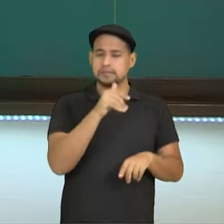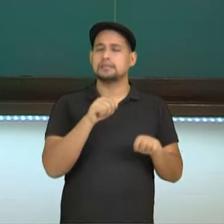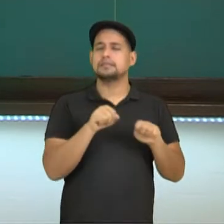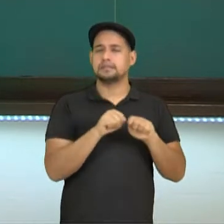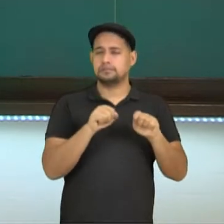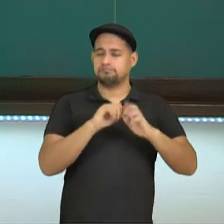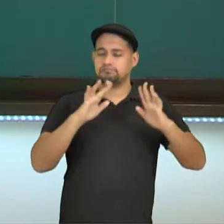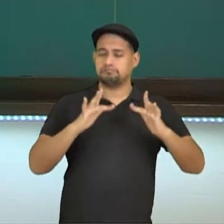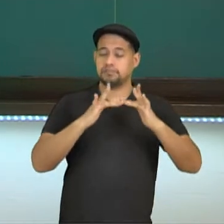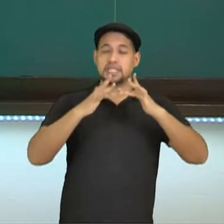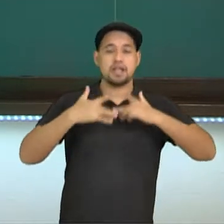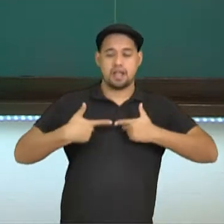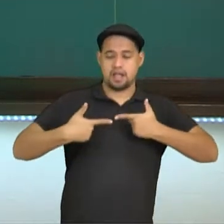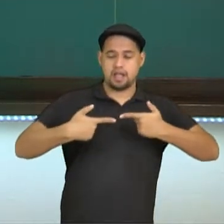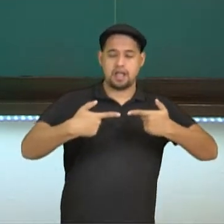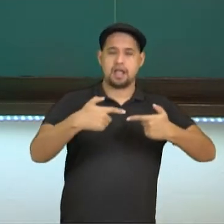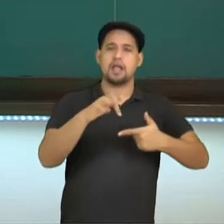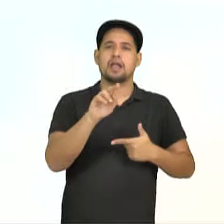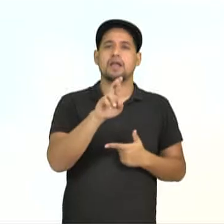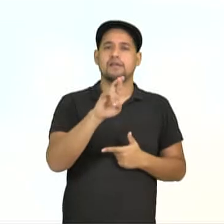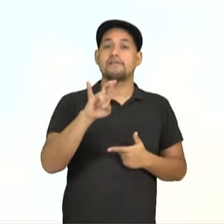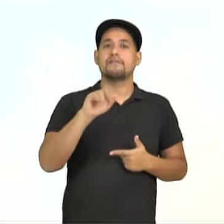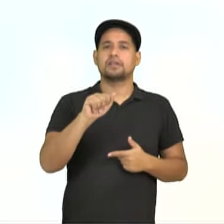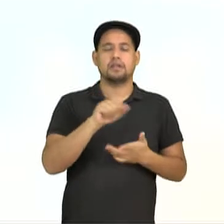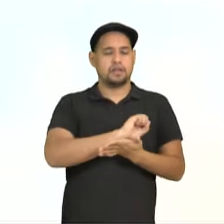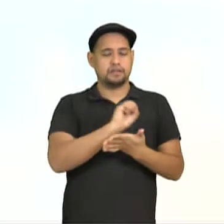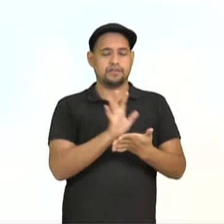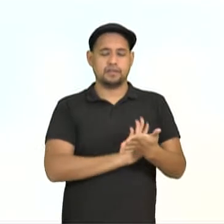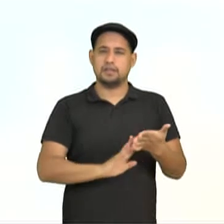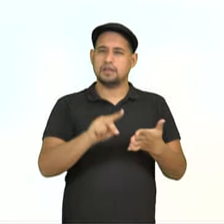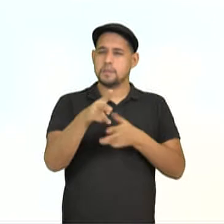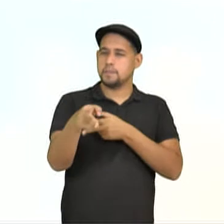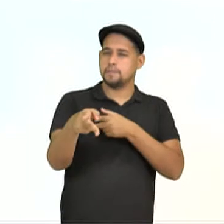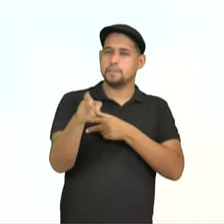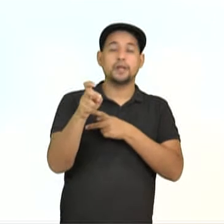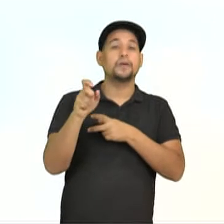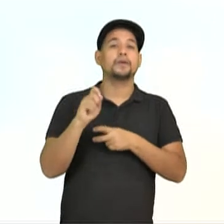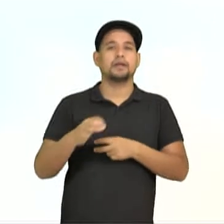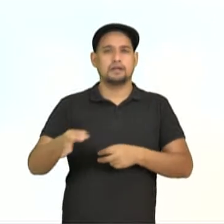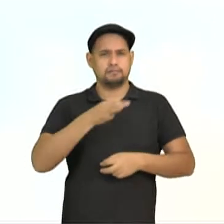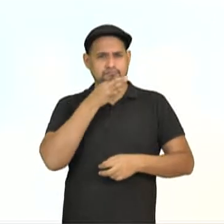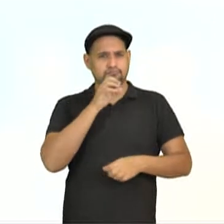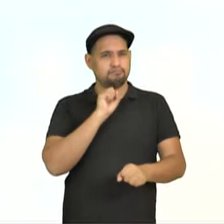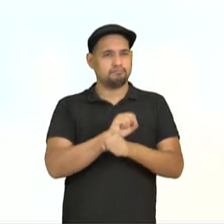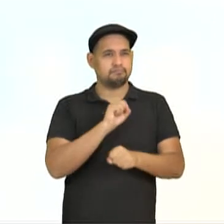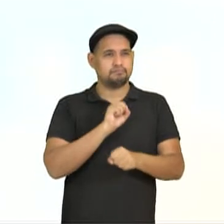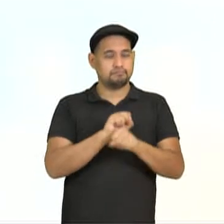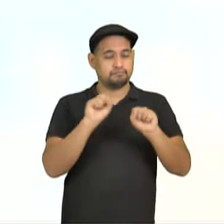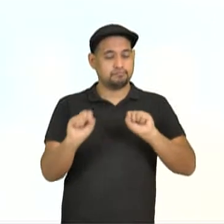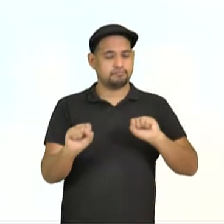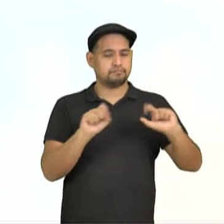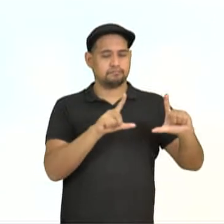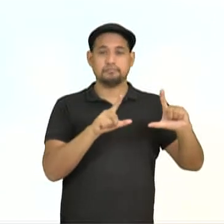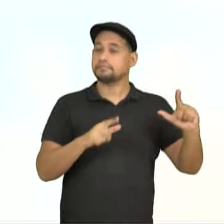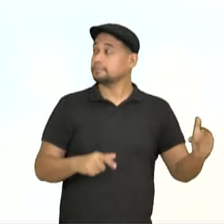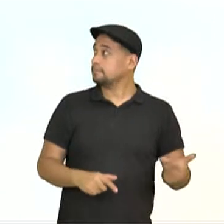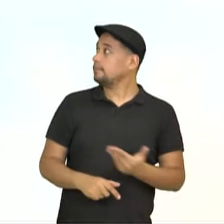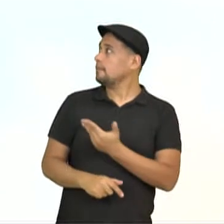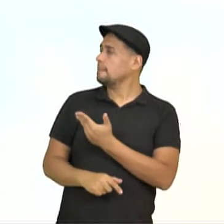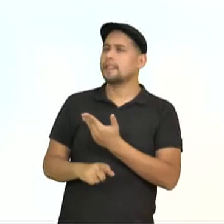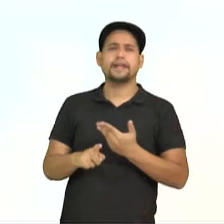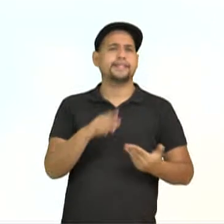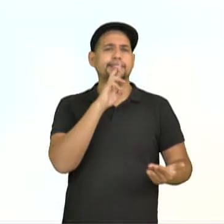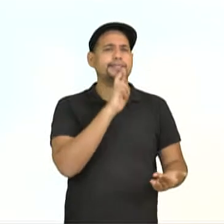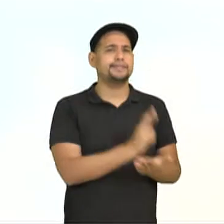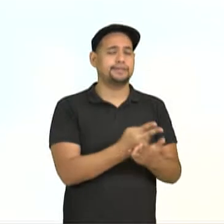parte da Guerra Fria. Exercício para você, observe essa charge, vou deixar ela um tempinho na tela para você observar, e você vai